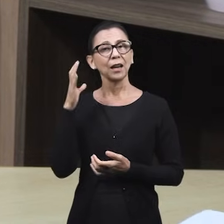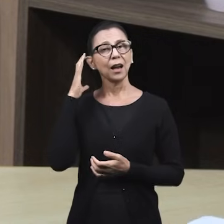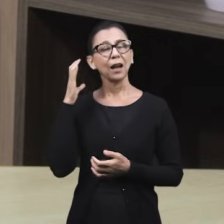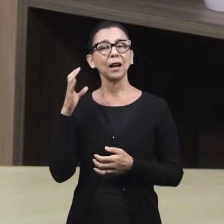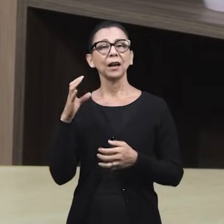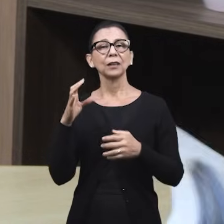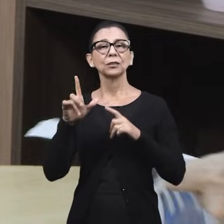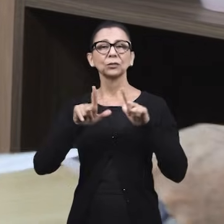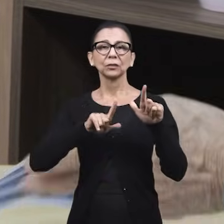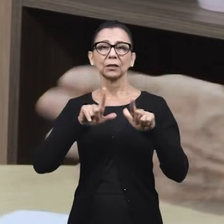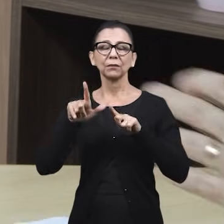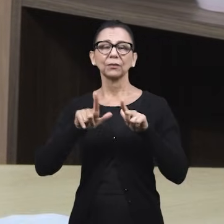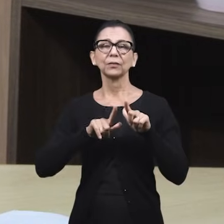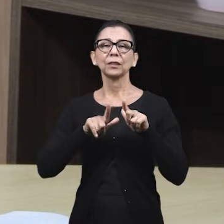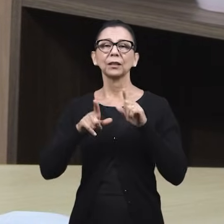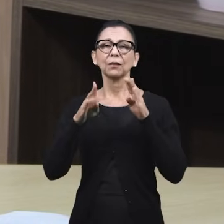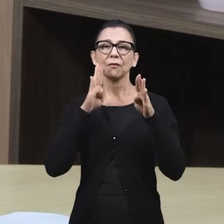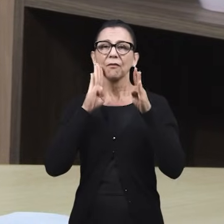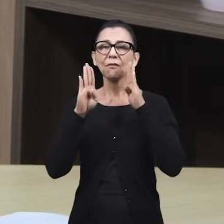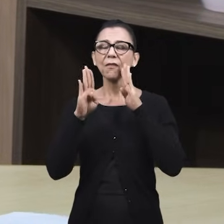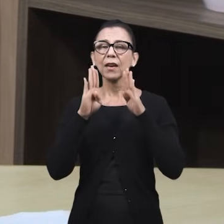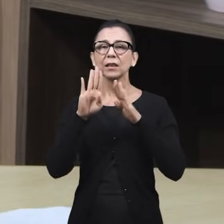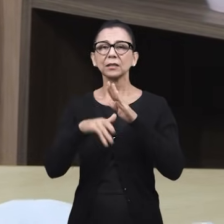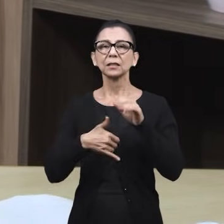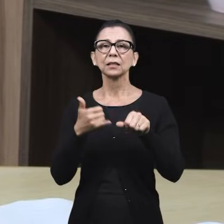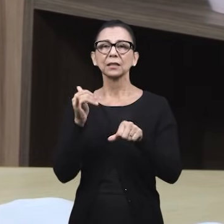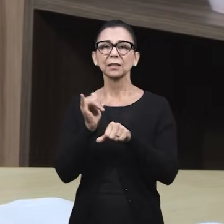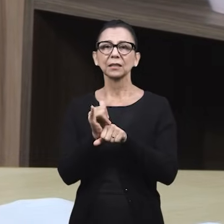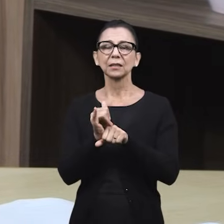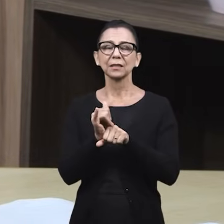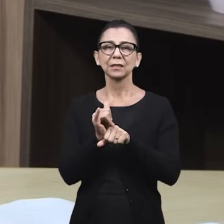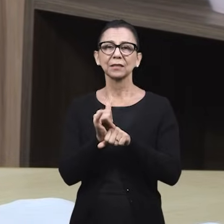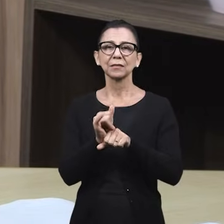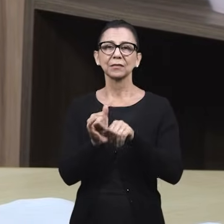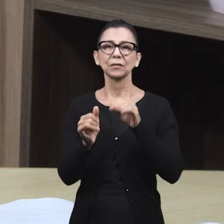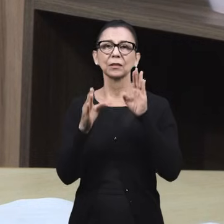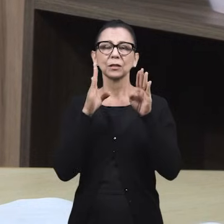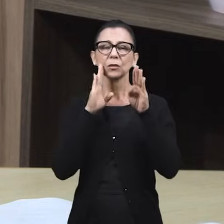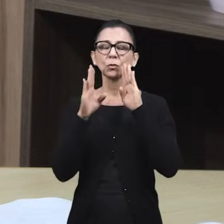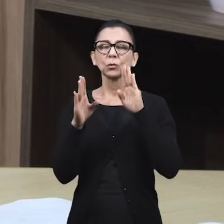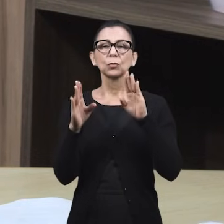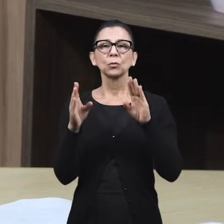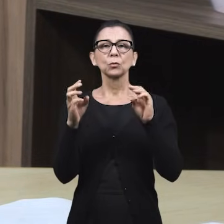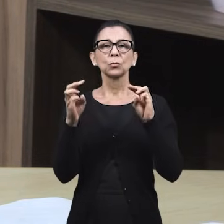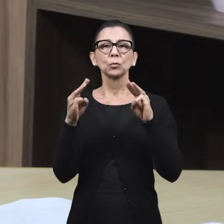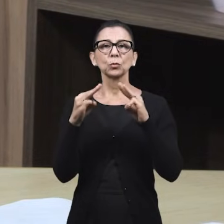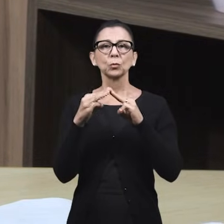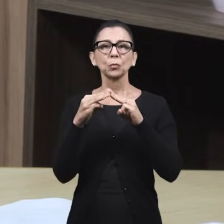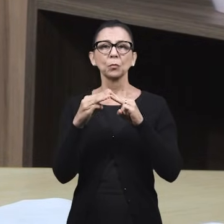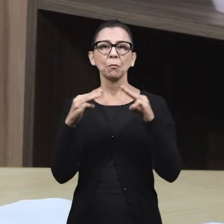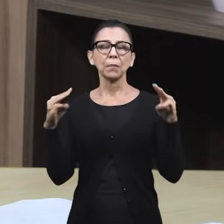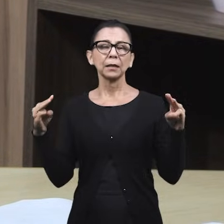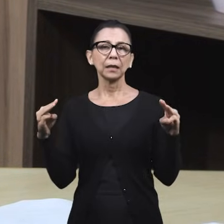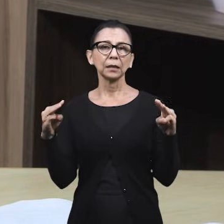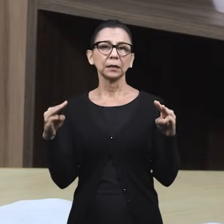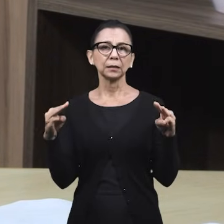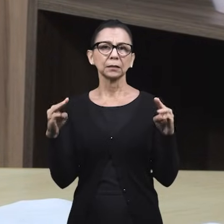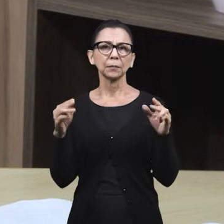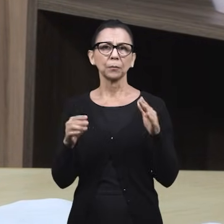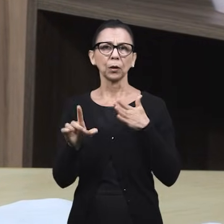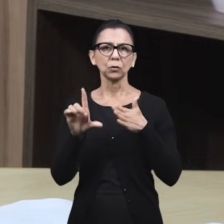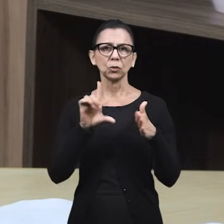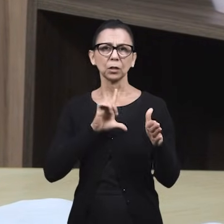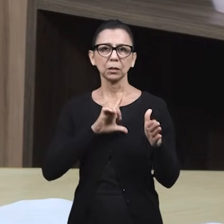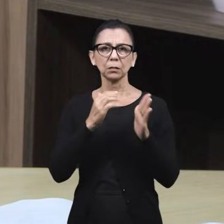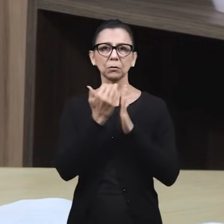Manaim, TV Web Manaim, pelo Facebook da Rádio Manaim, pelo canal da Igreja Cristã Maranata no YouTube. Se você quiser, pode assistir as